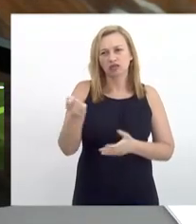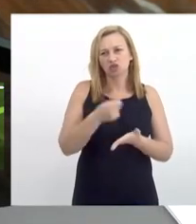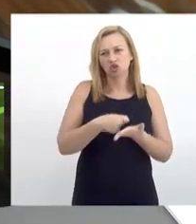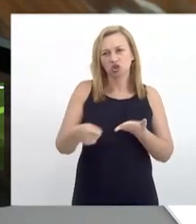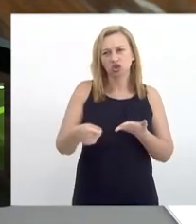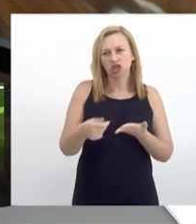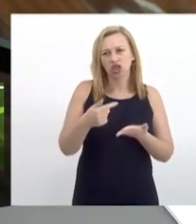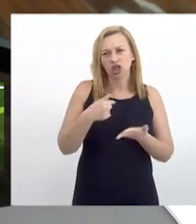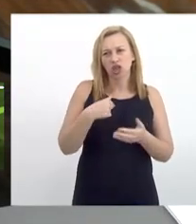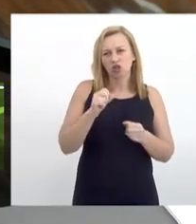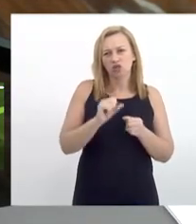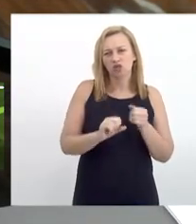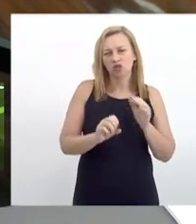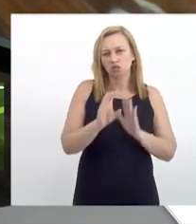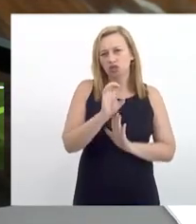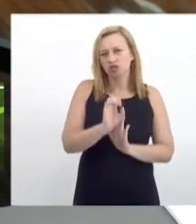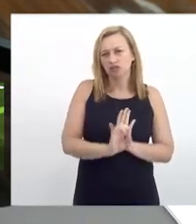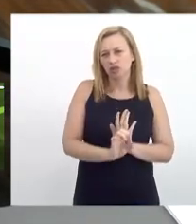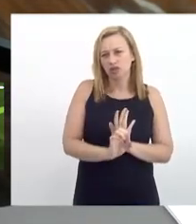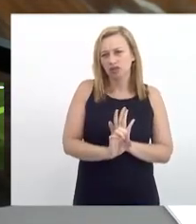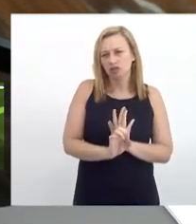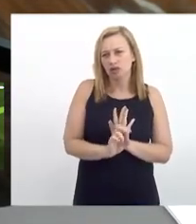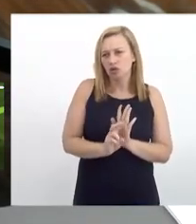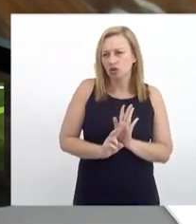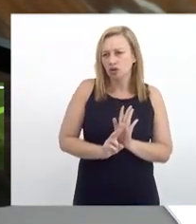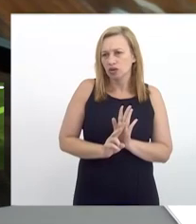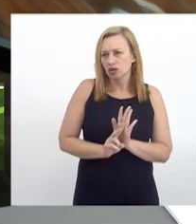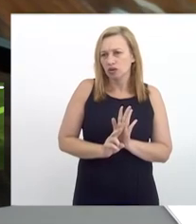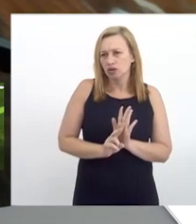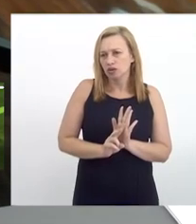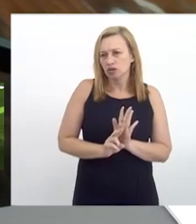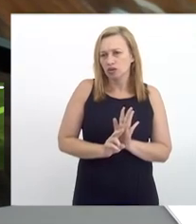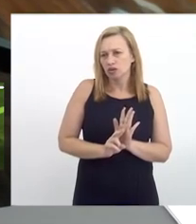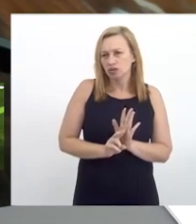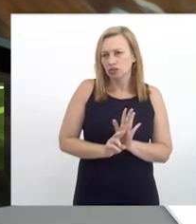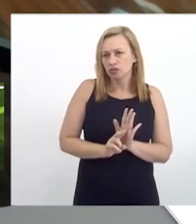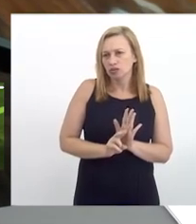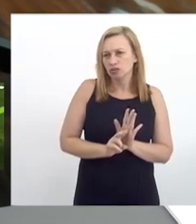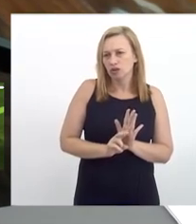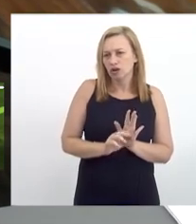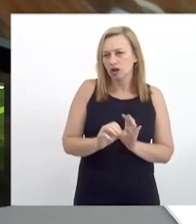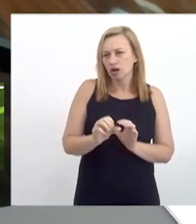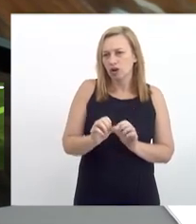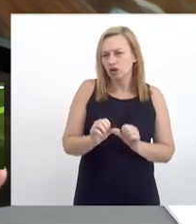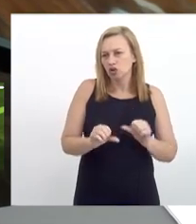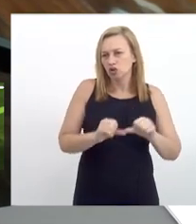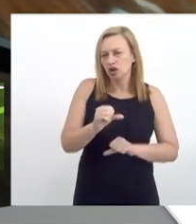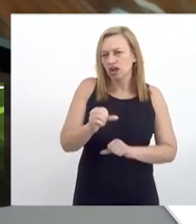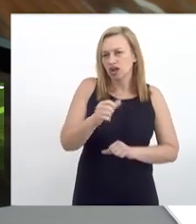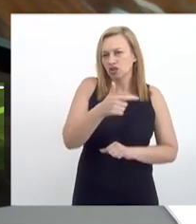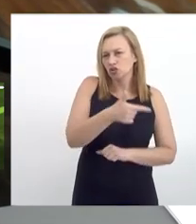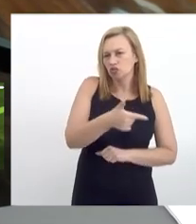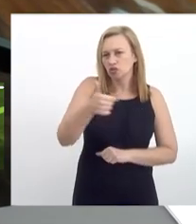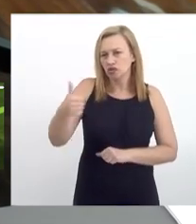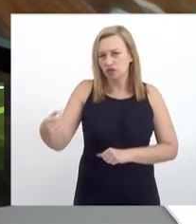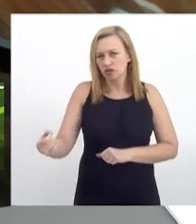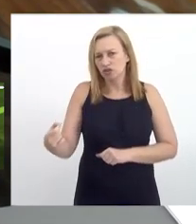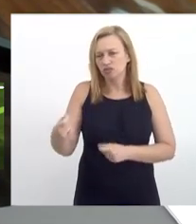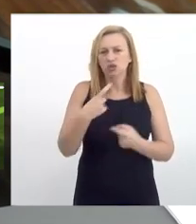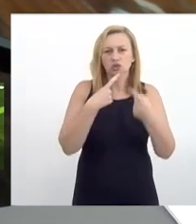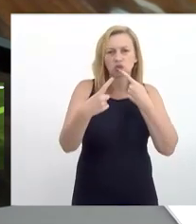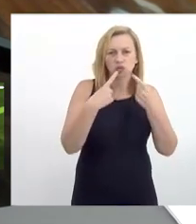Eu fiz até uma emenda para manter, para passar para 2020. Nos debates que nós